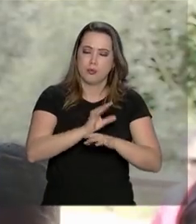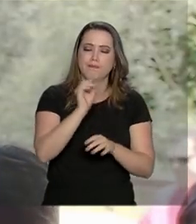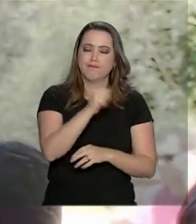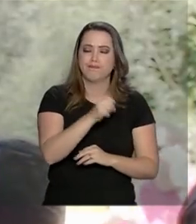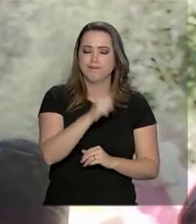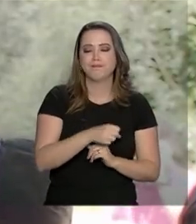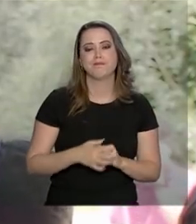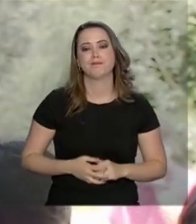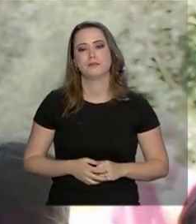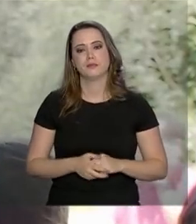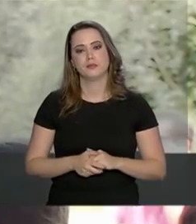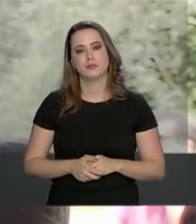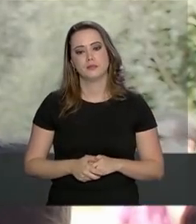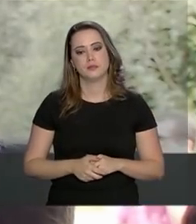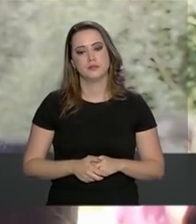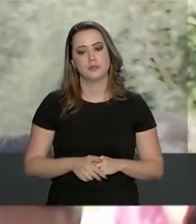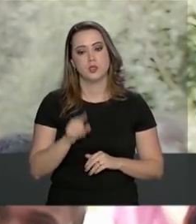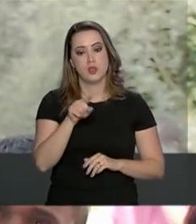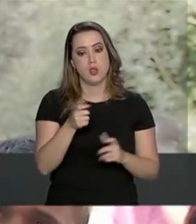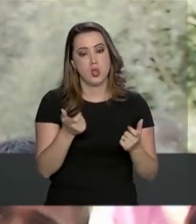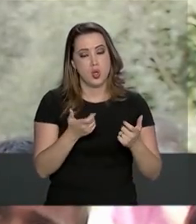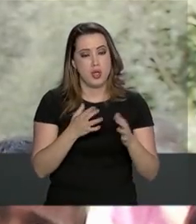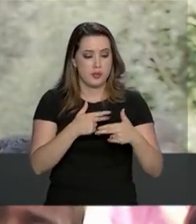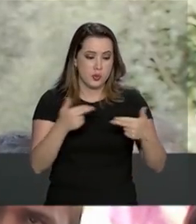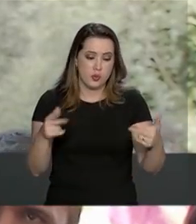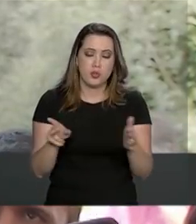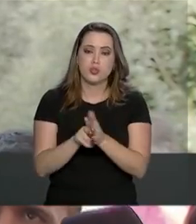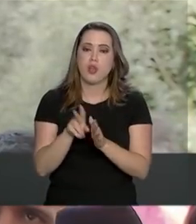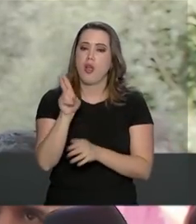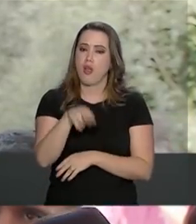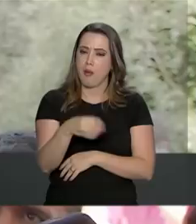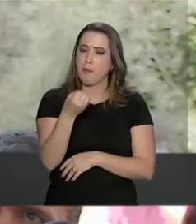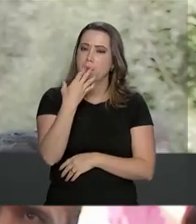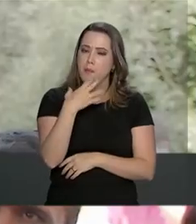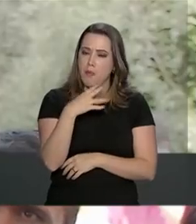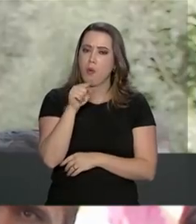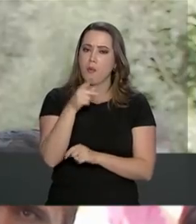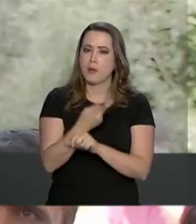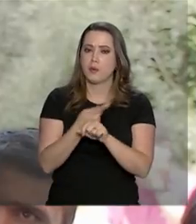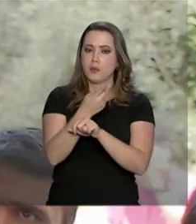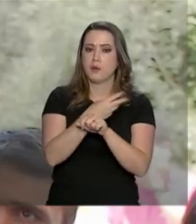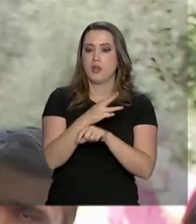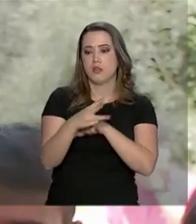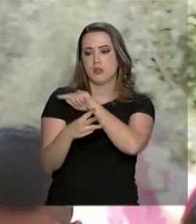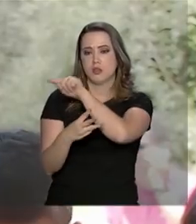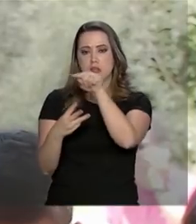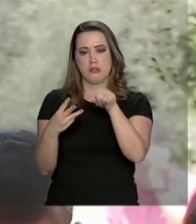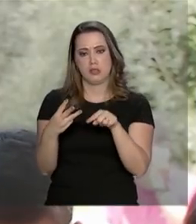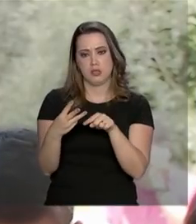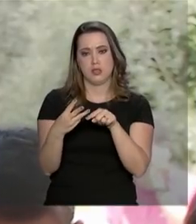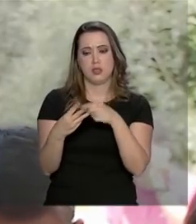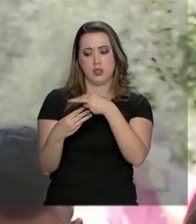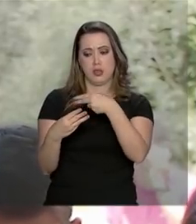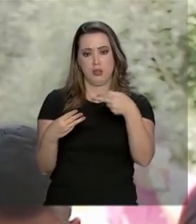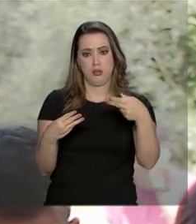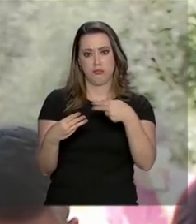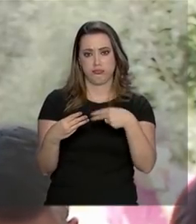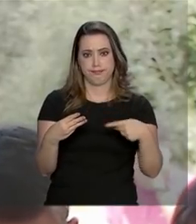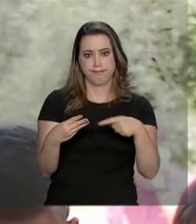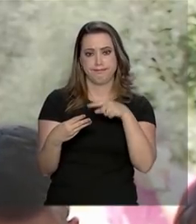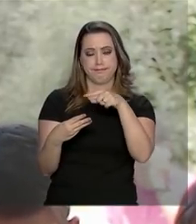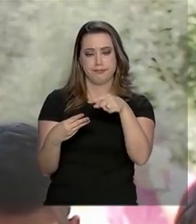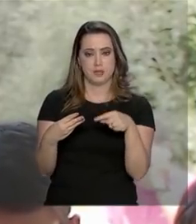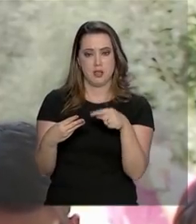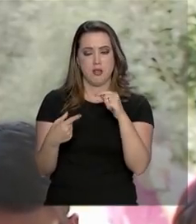Esses equipamentos, eles já têm se revelado úteis para as buscas, né? Eles tiveram três tipos principais de equipamentos.